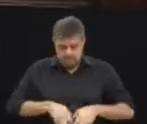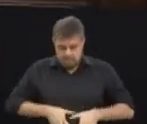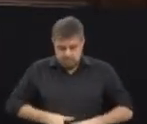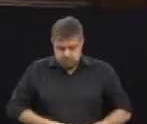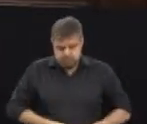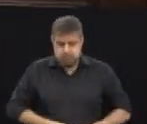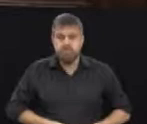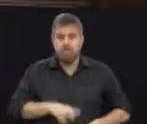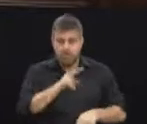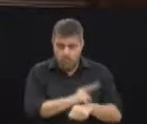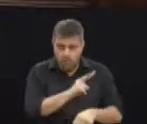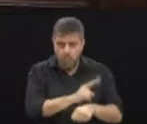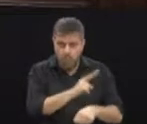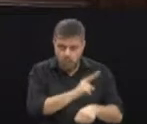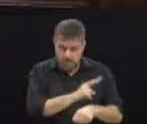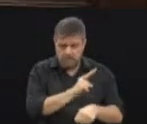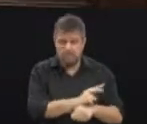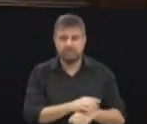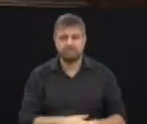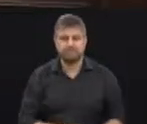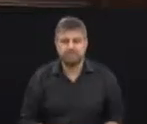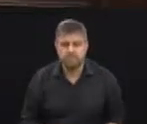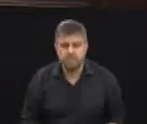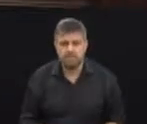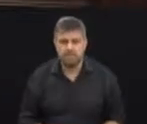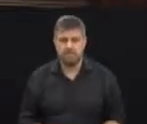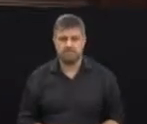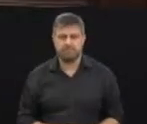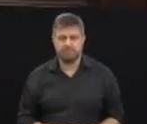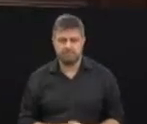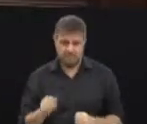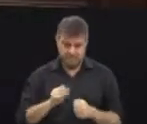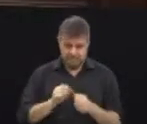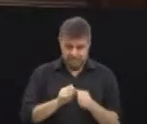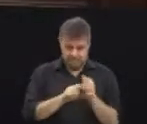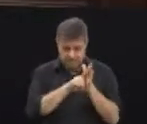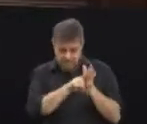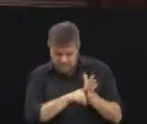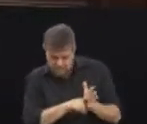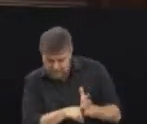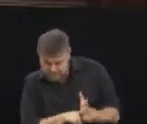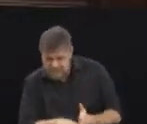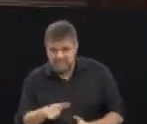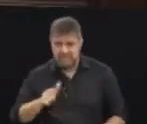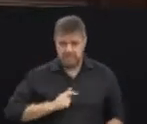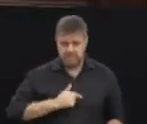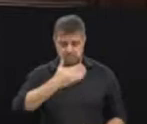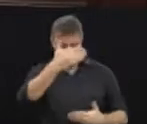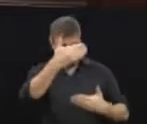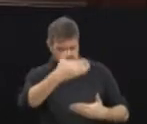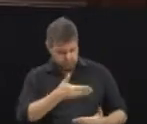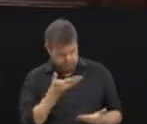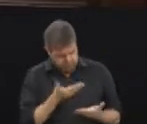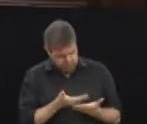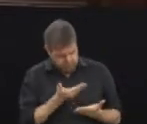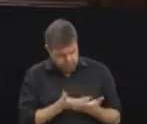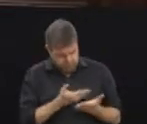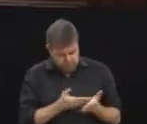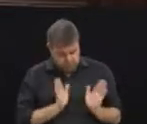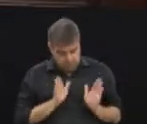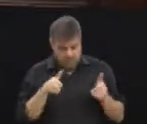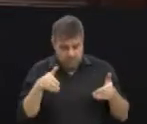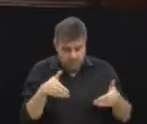entrou nessa área da incontinência urinária feminina através de um diagnóstico mais apurado, de um estudo